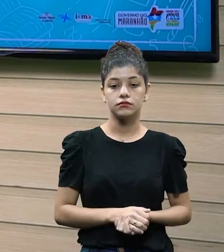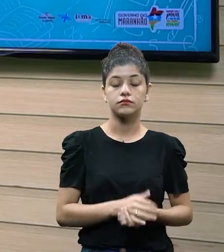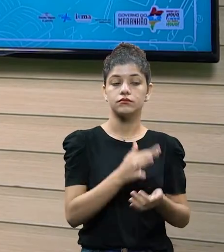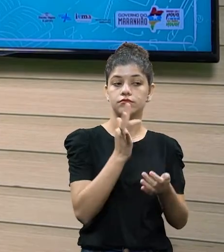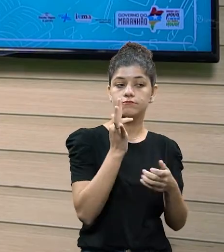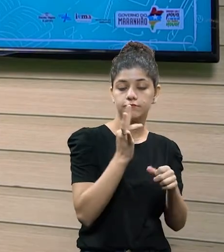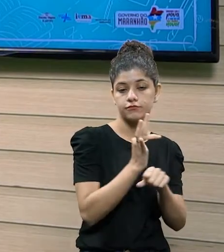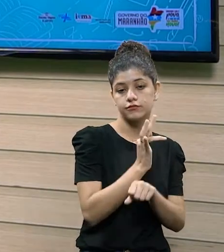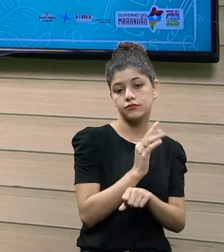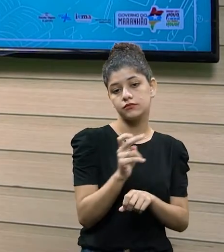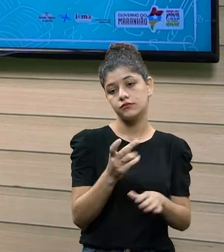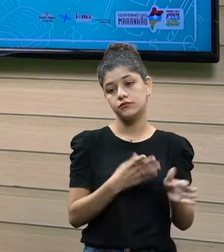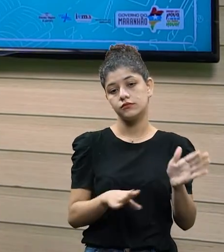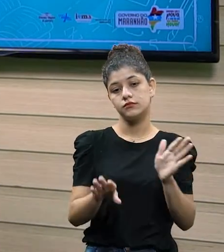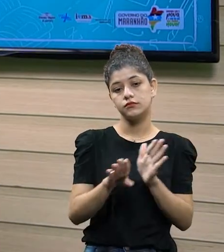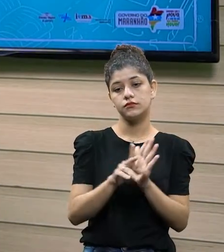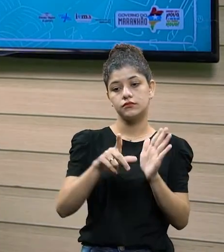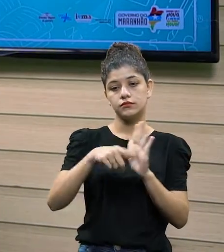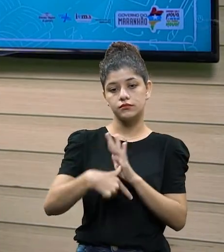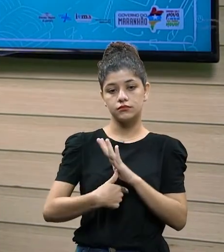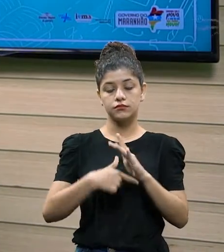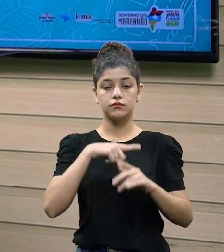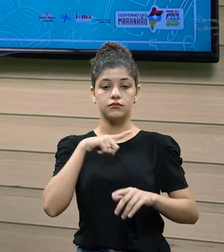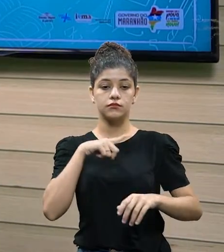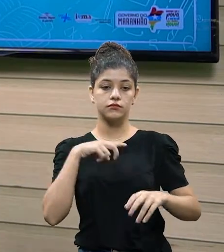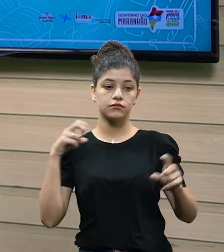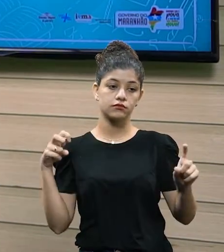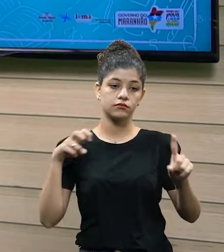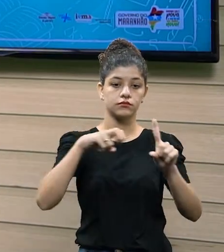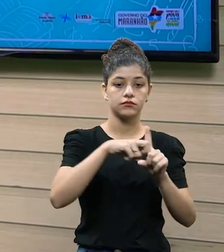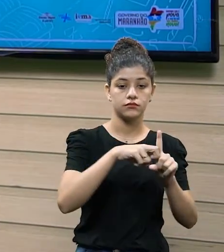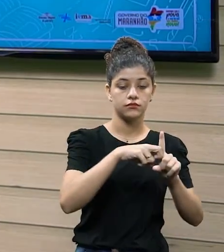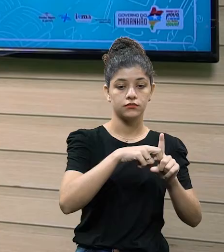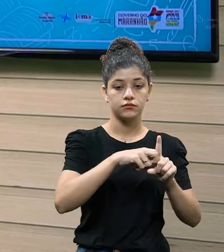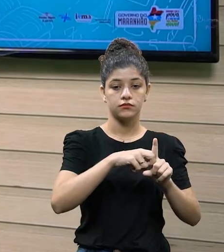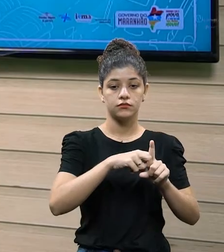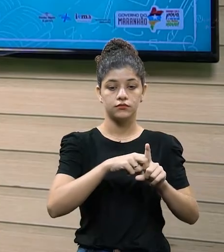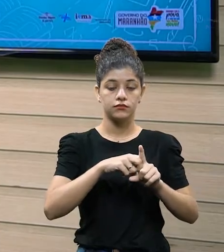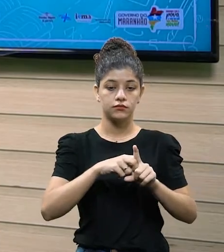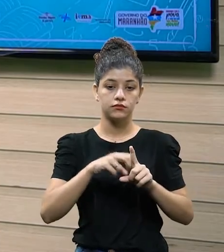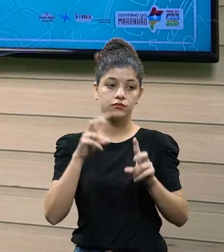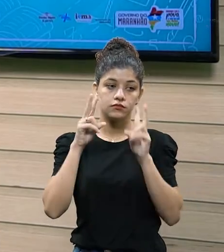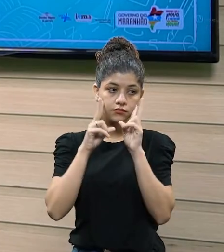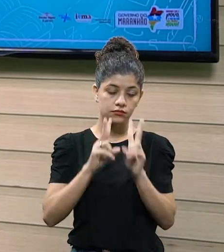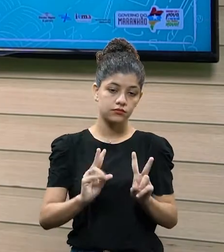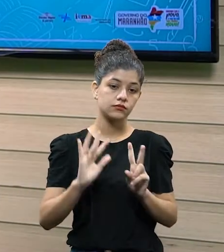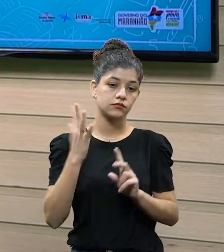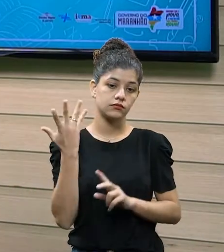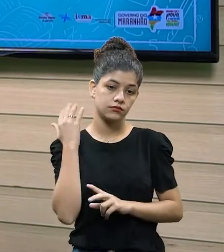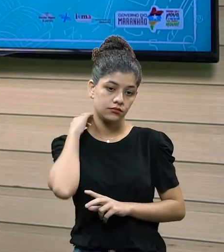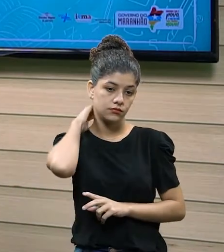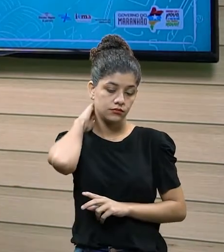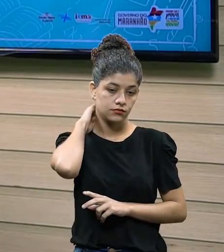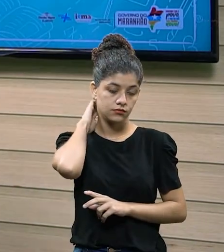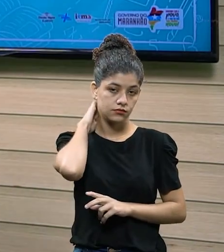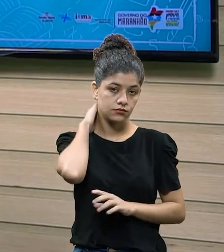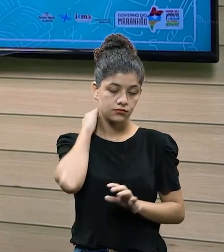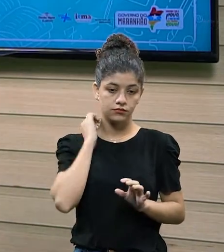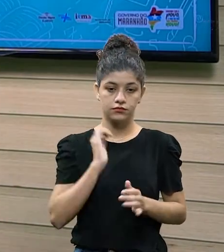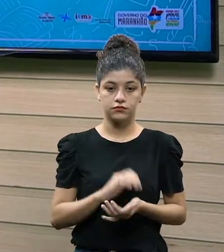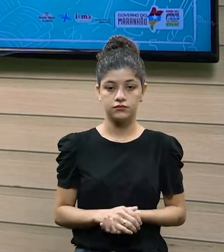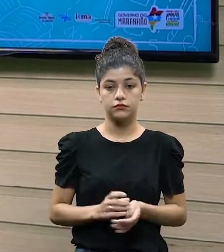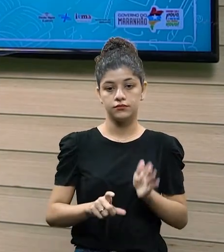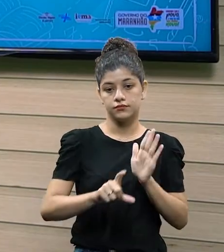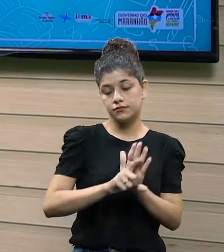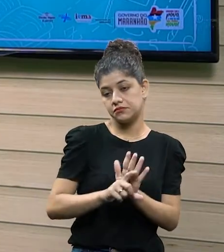falta. Ah, eu cheguei atrasado porque teve uma batida, um engarrafamento e de fato foi visível que o fato aconteceu. Tranquilo, a lei